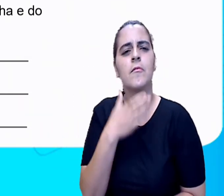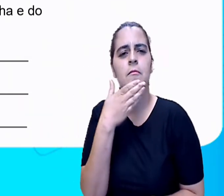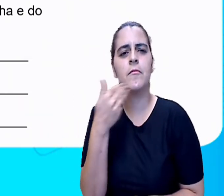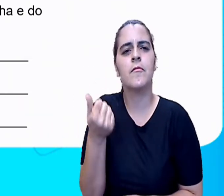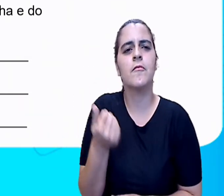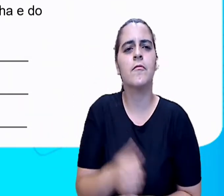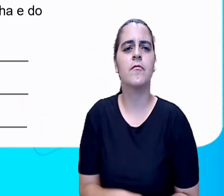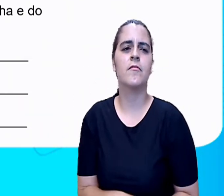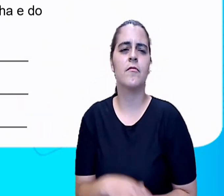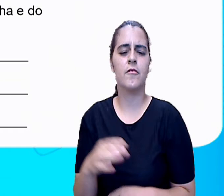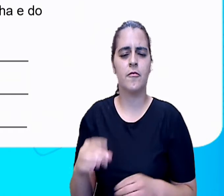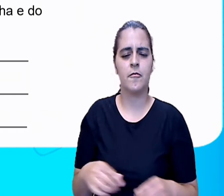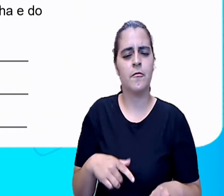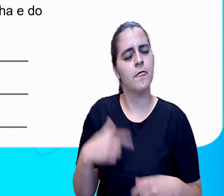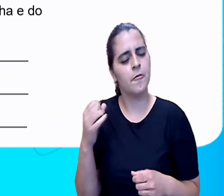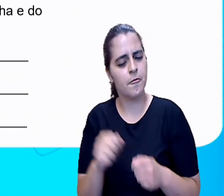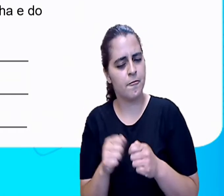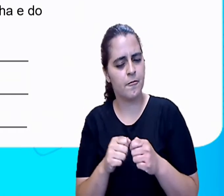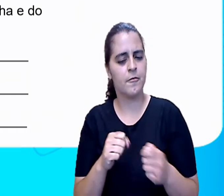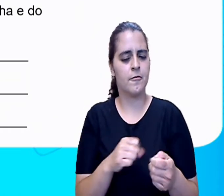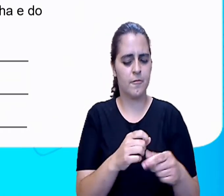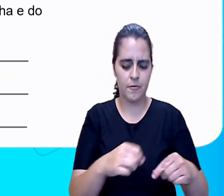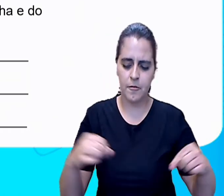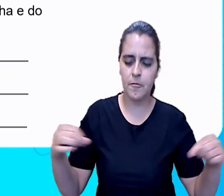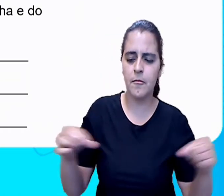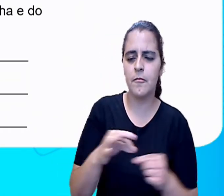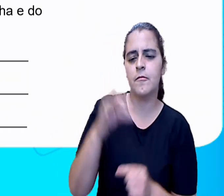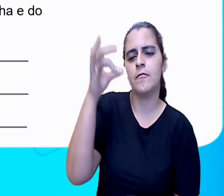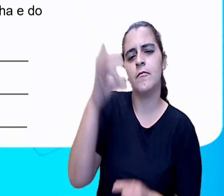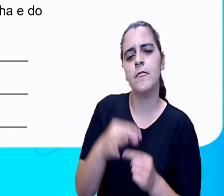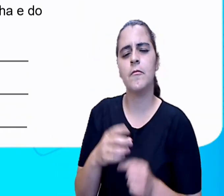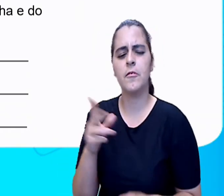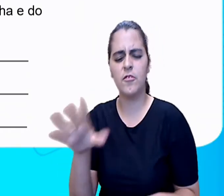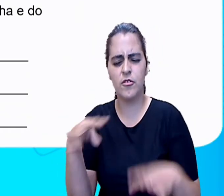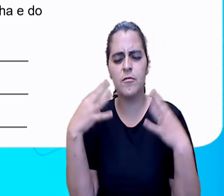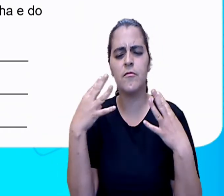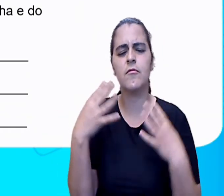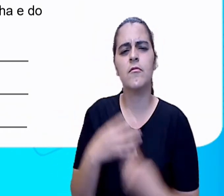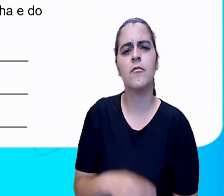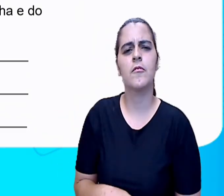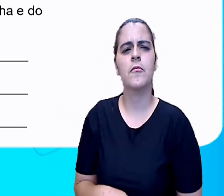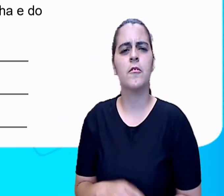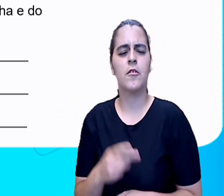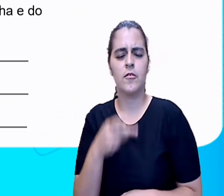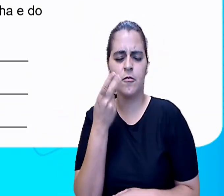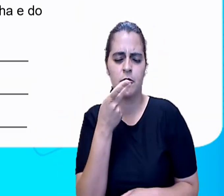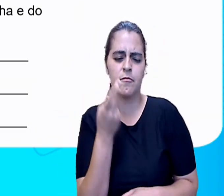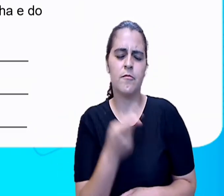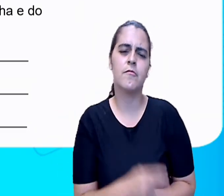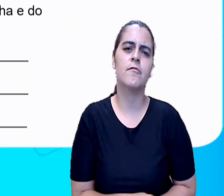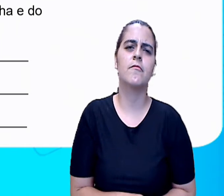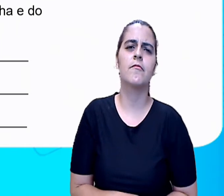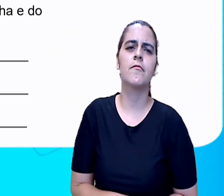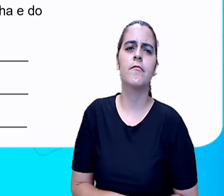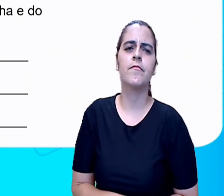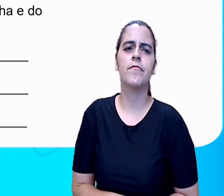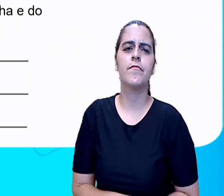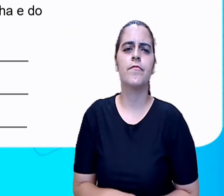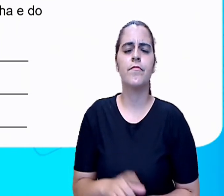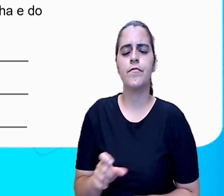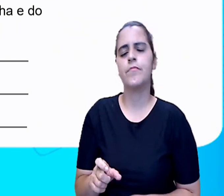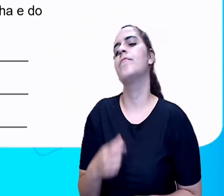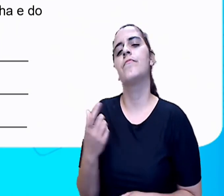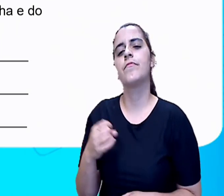menos trabalho para poder fazer essa medição. Agora, preste atenção, que nós também falamos sobre isso. Entre